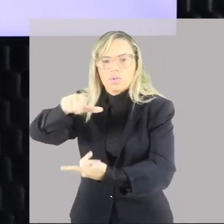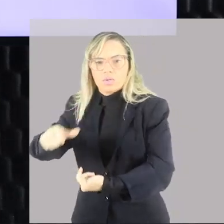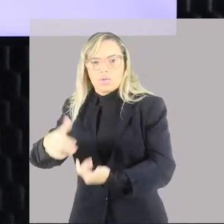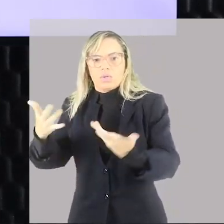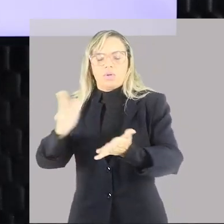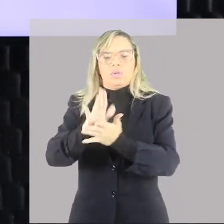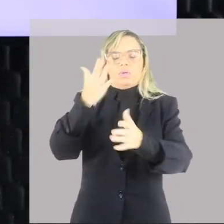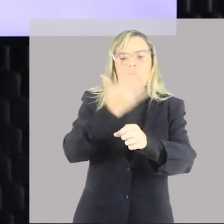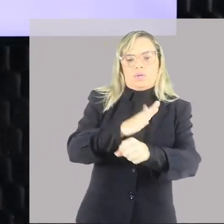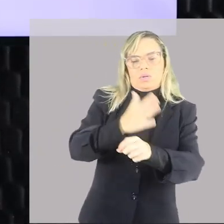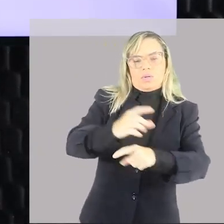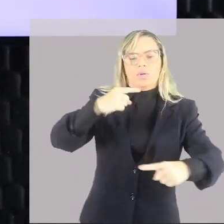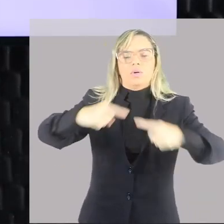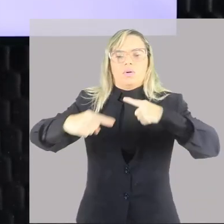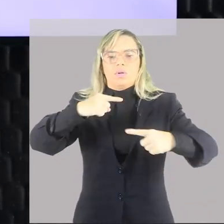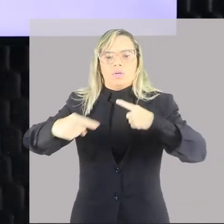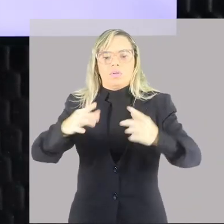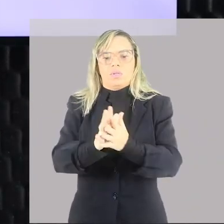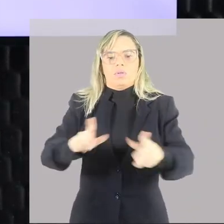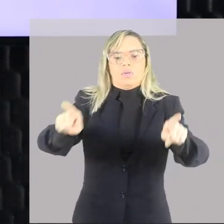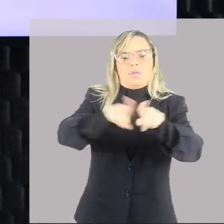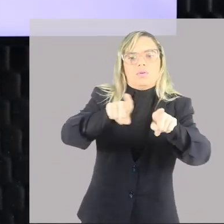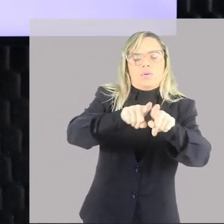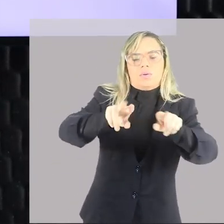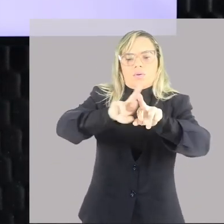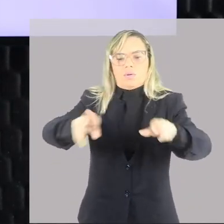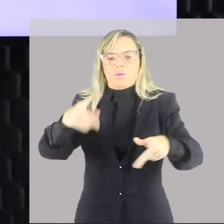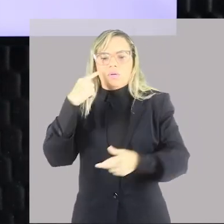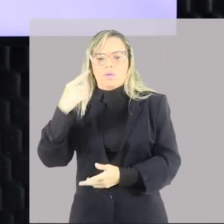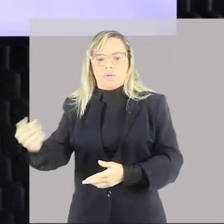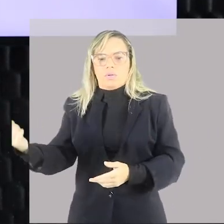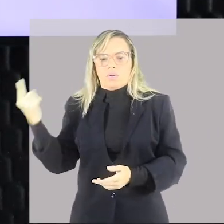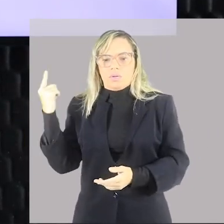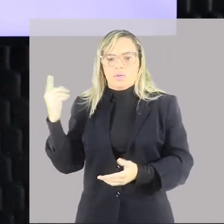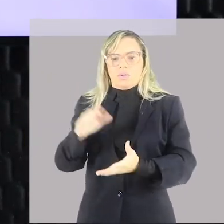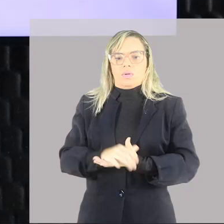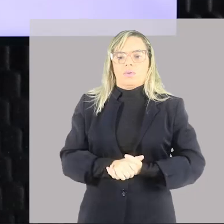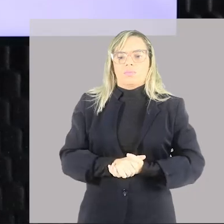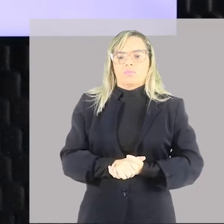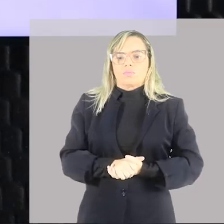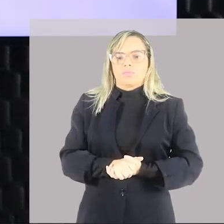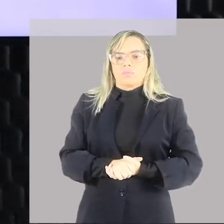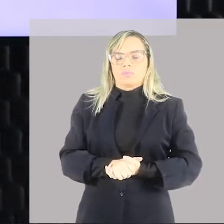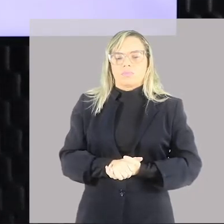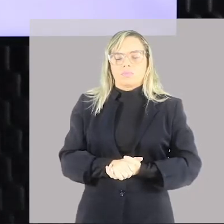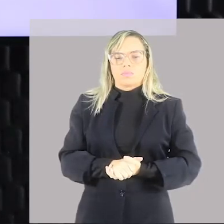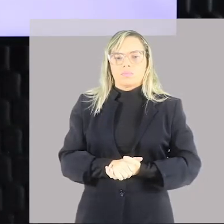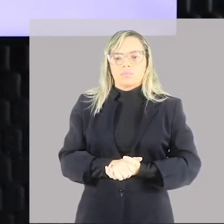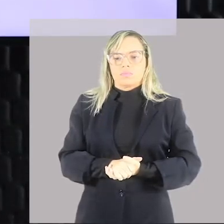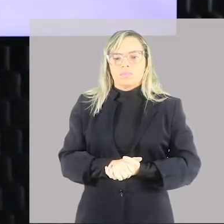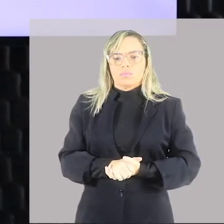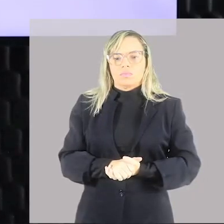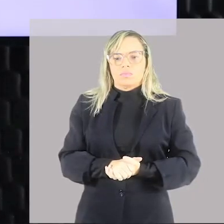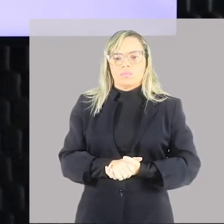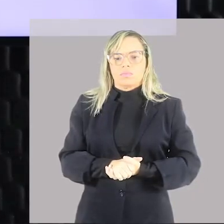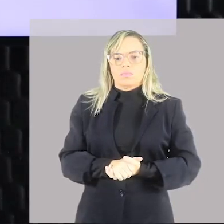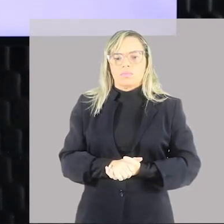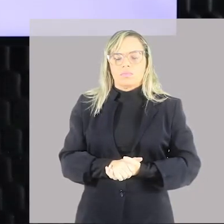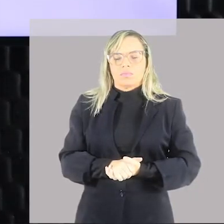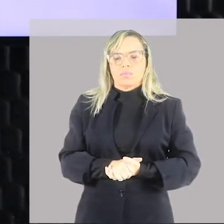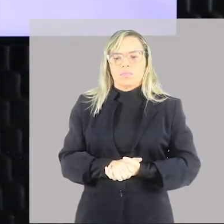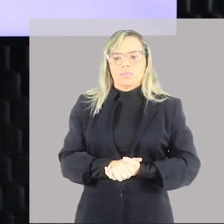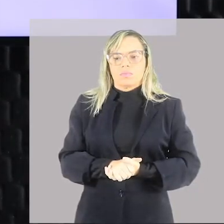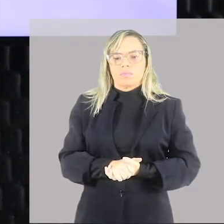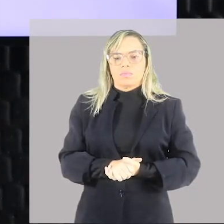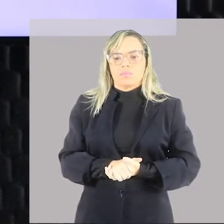passa a enxergar a política de forma diferente agora. O conhecimento sobre patos e talma, ou patos, principalmente na filosofia, nós